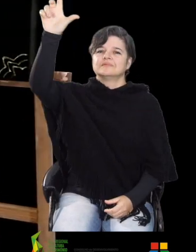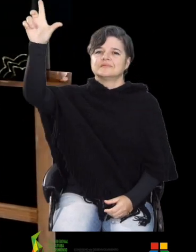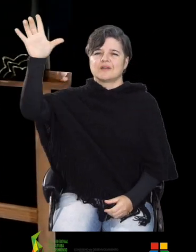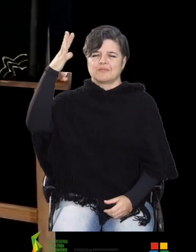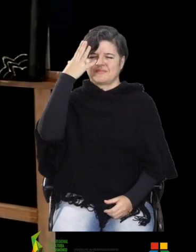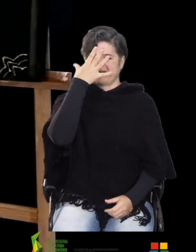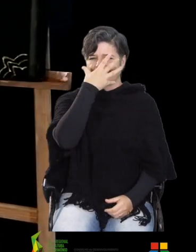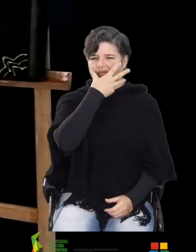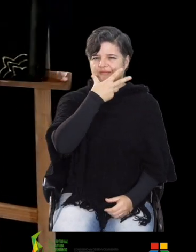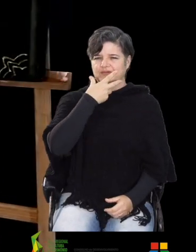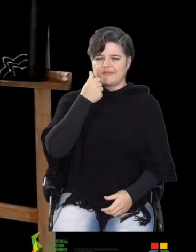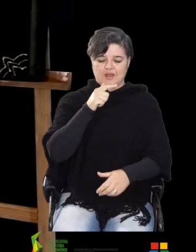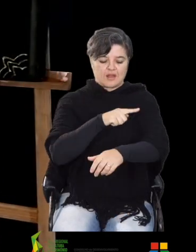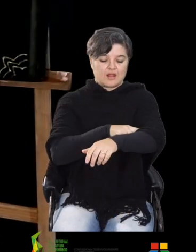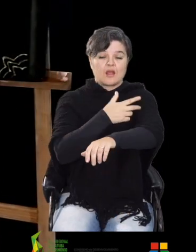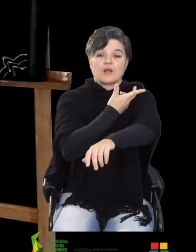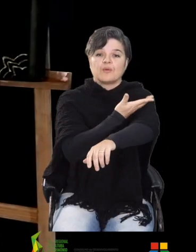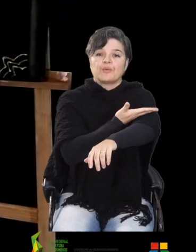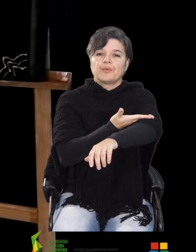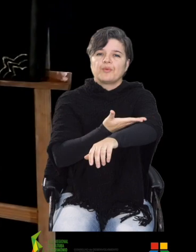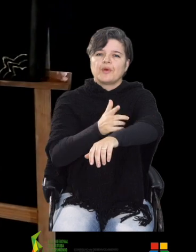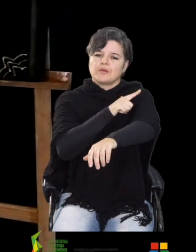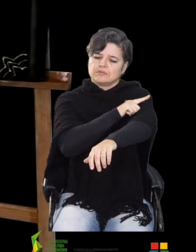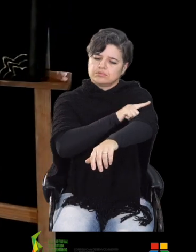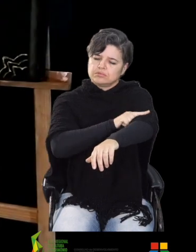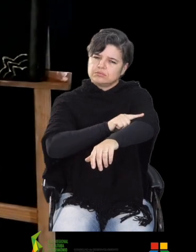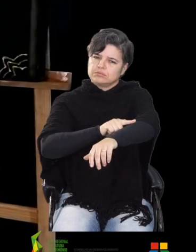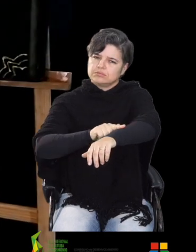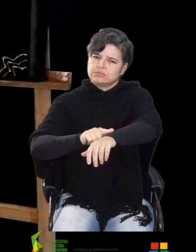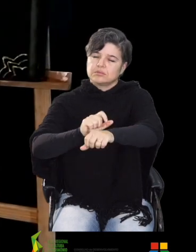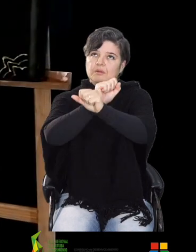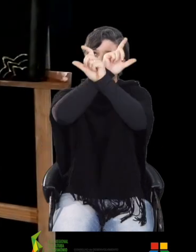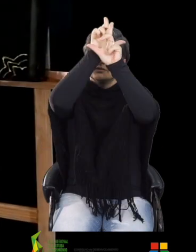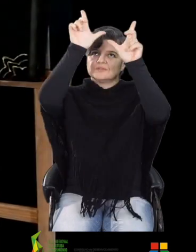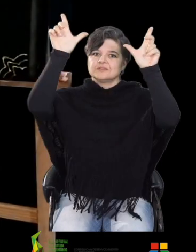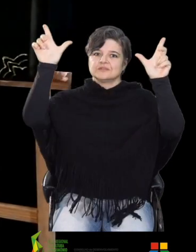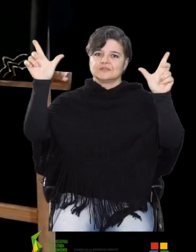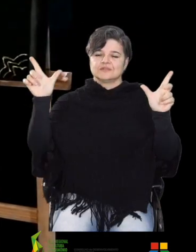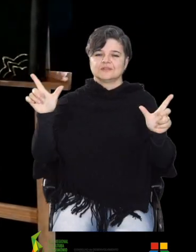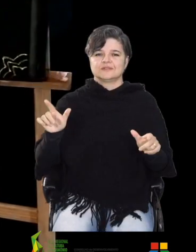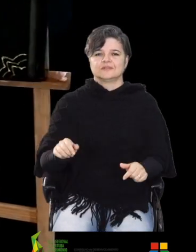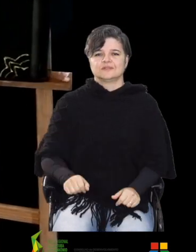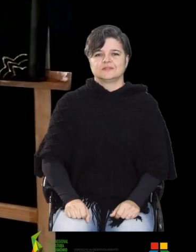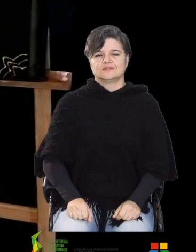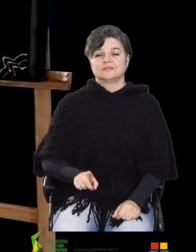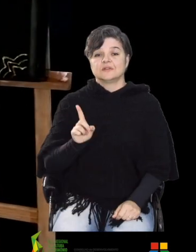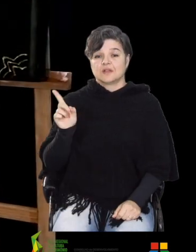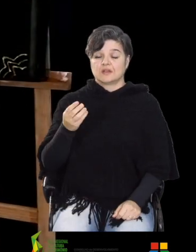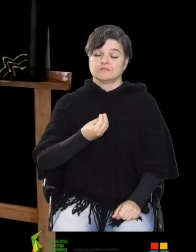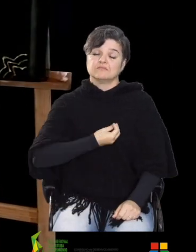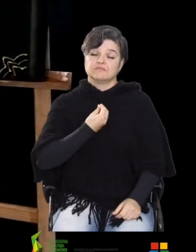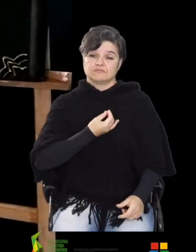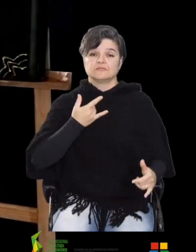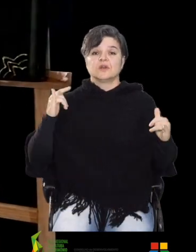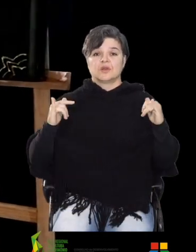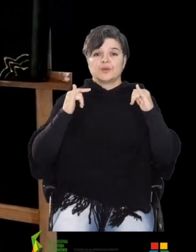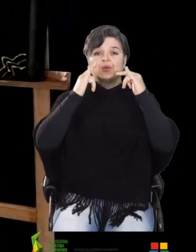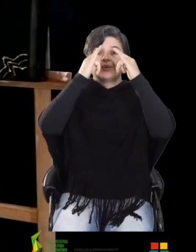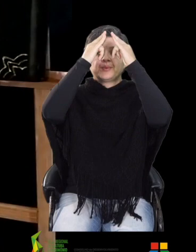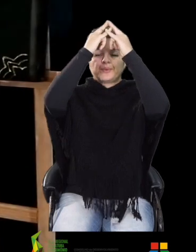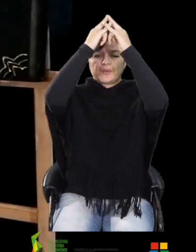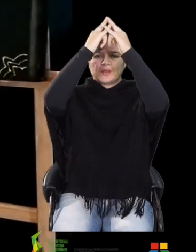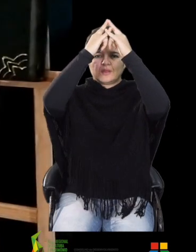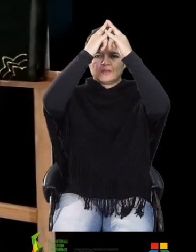e até ele clara como o dia ela morava um castelo enorme